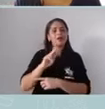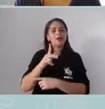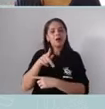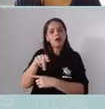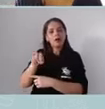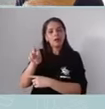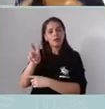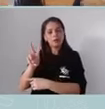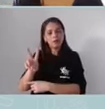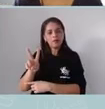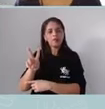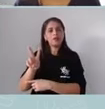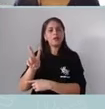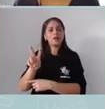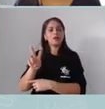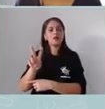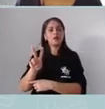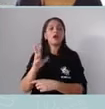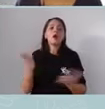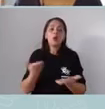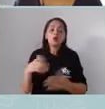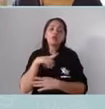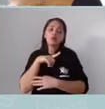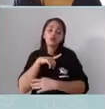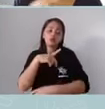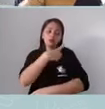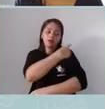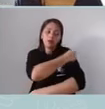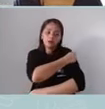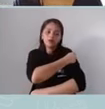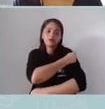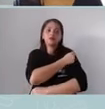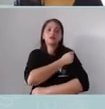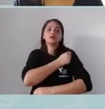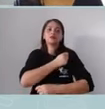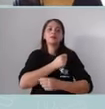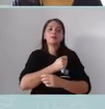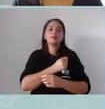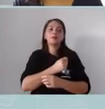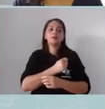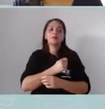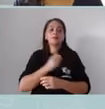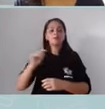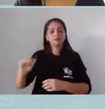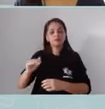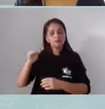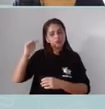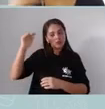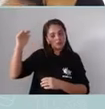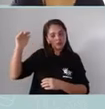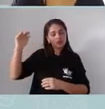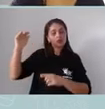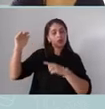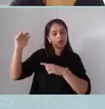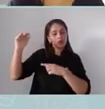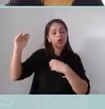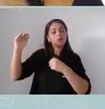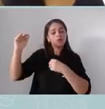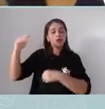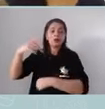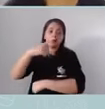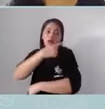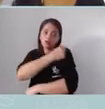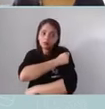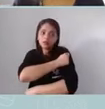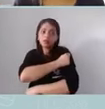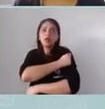condiloma genital, né? Hoje a gente já tem a vacina contra o HPV, que é dada aí nos pré-adolescentes, né? Adolescentes. Então, futuramente, pode ser que a gente tenha